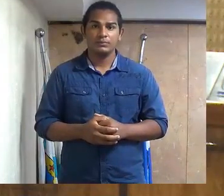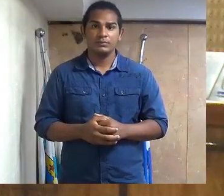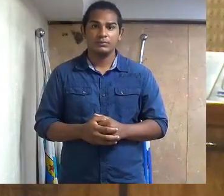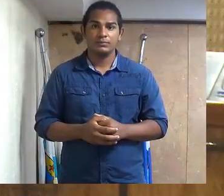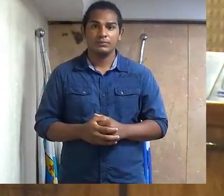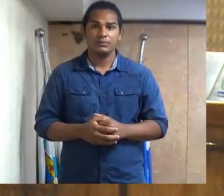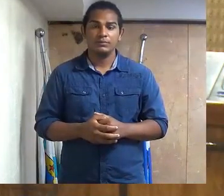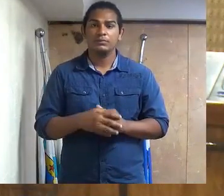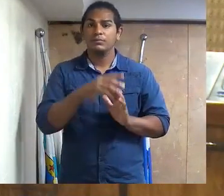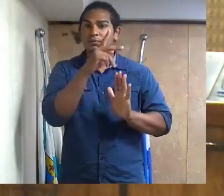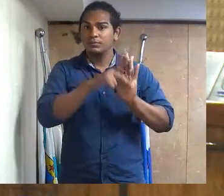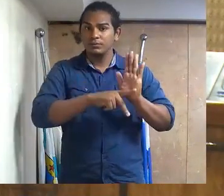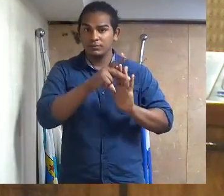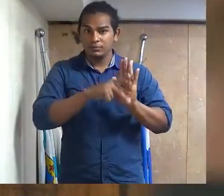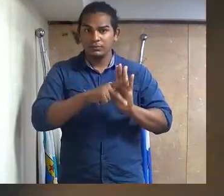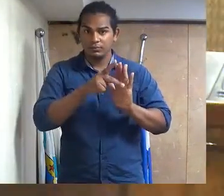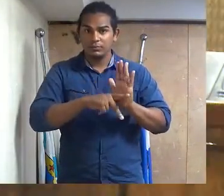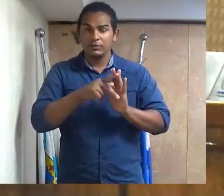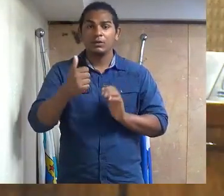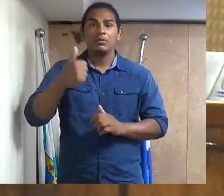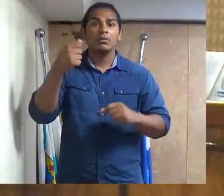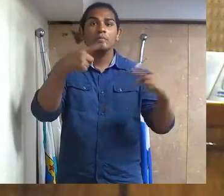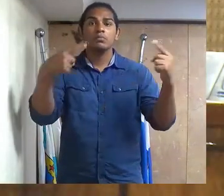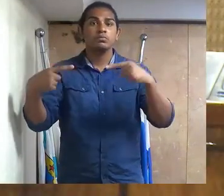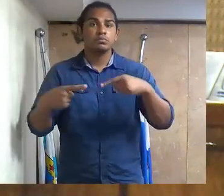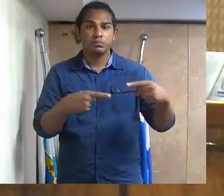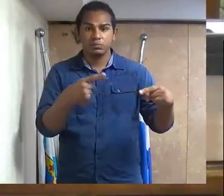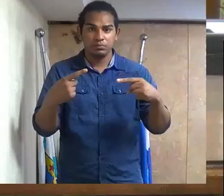o projeto está em primeira discussão